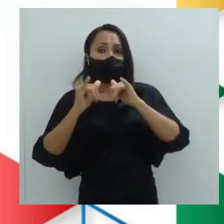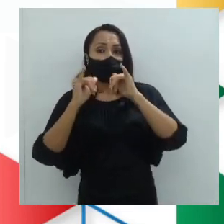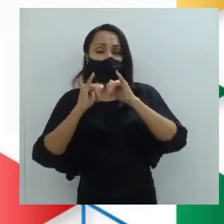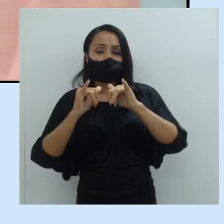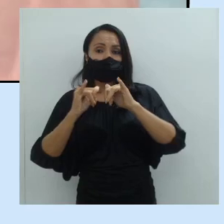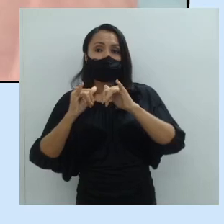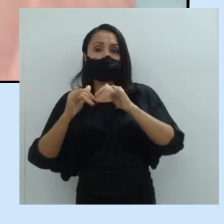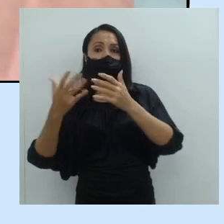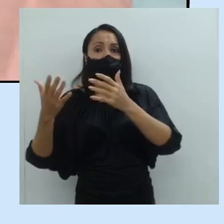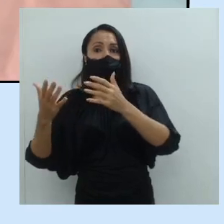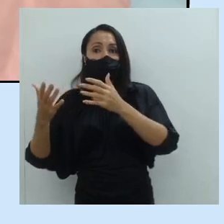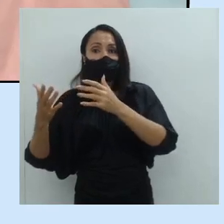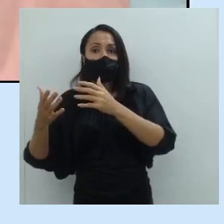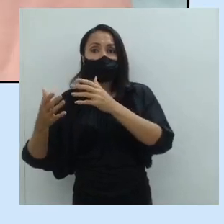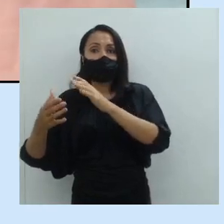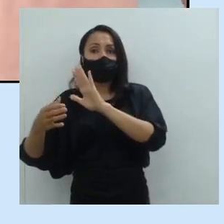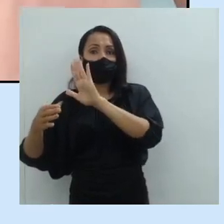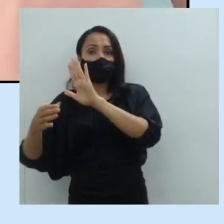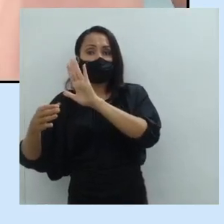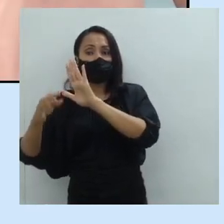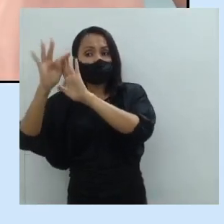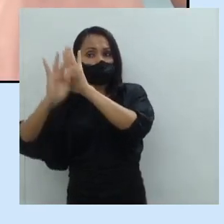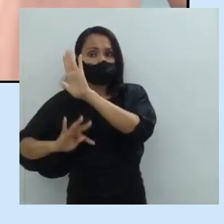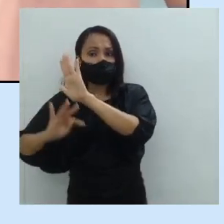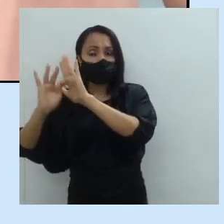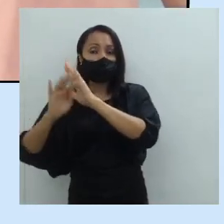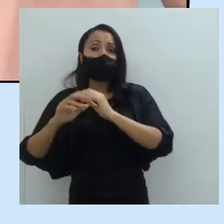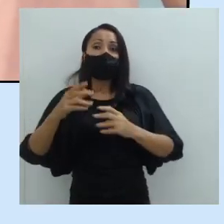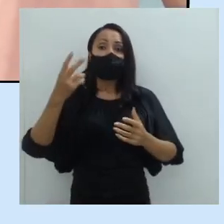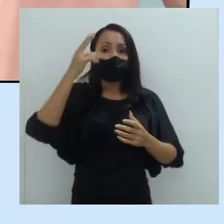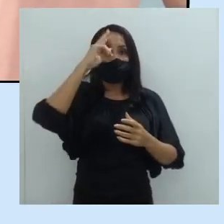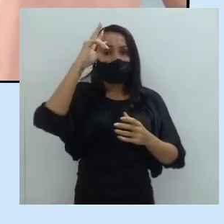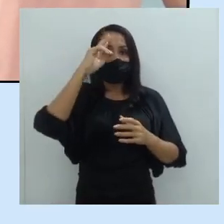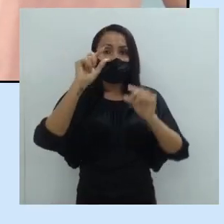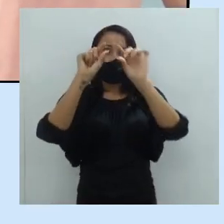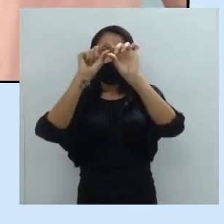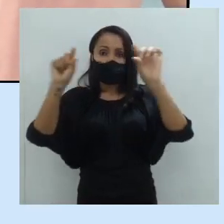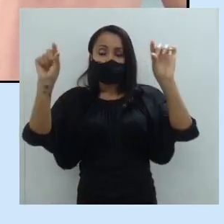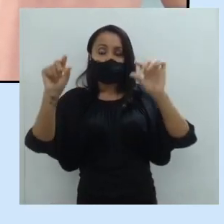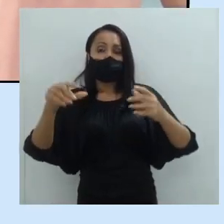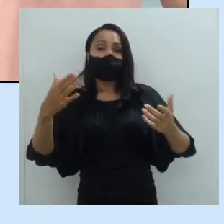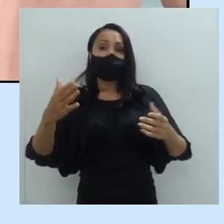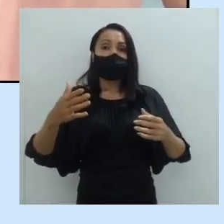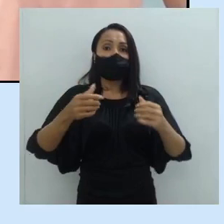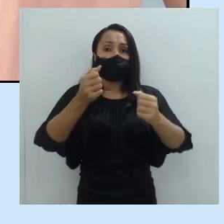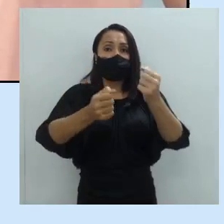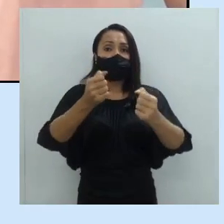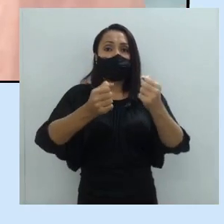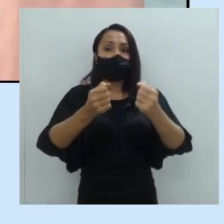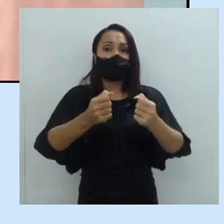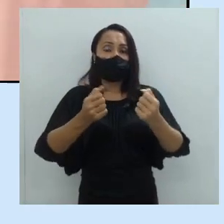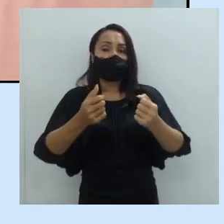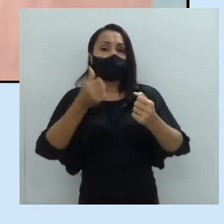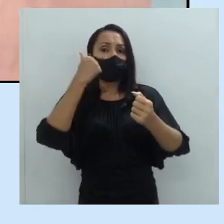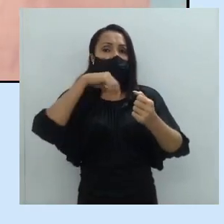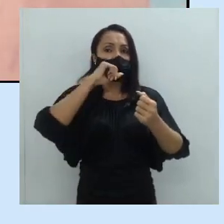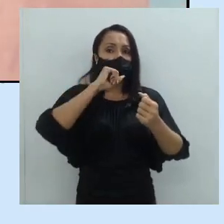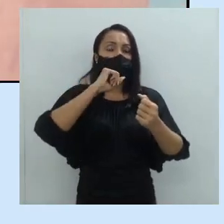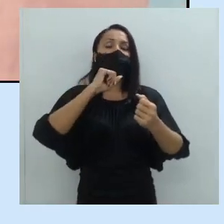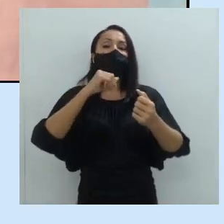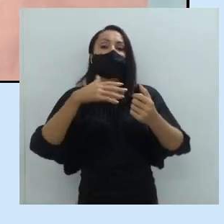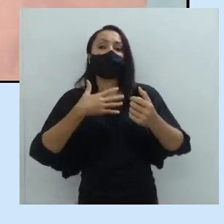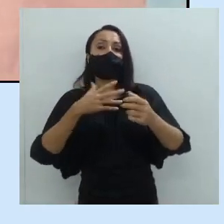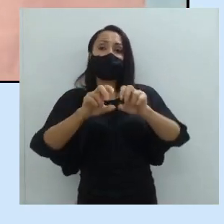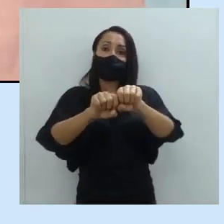explícitas. Como assim? Lembrando aquela frase que eu disse, o carro da minha mãe quebrou. Veja, o explícito,